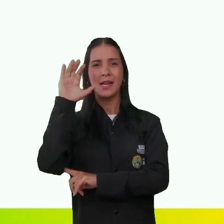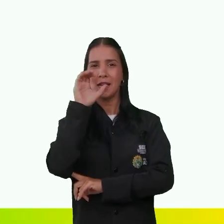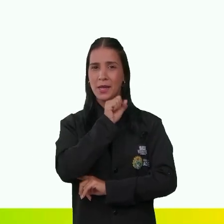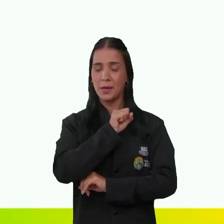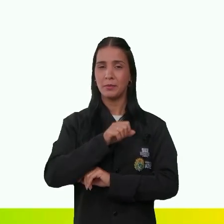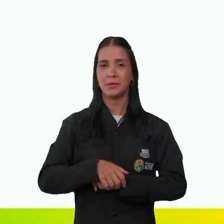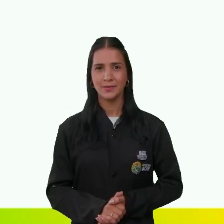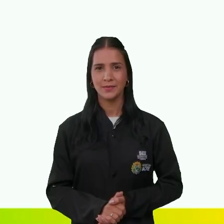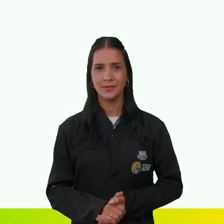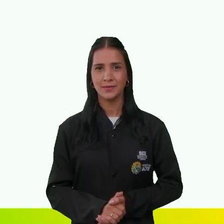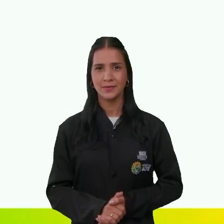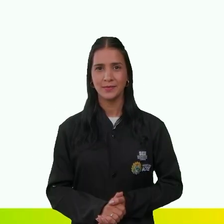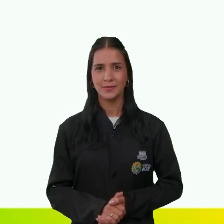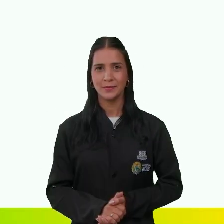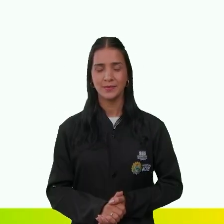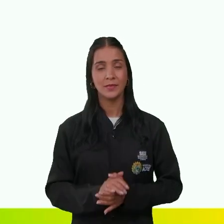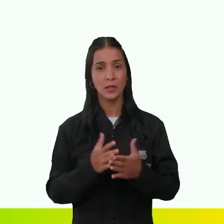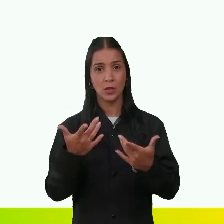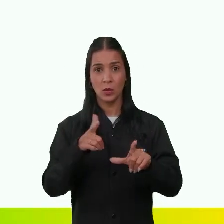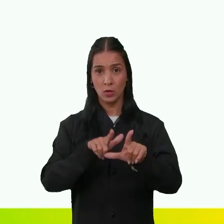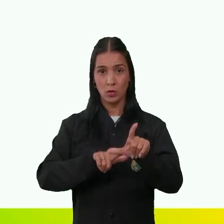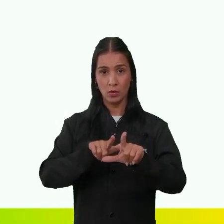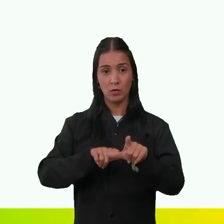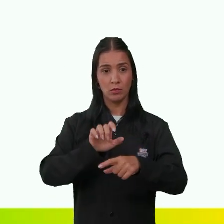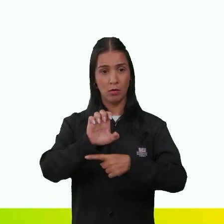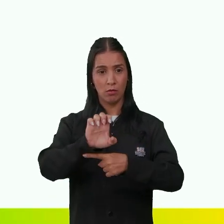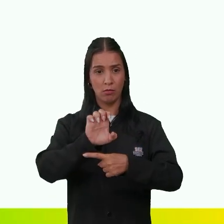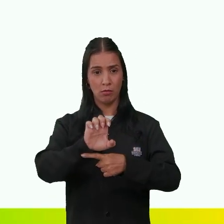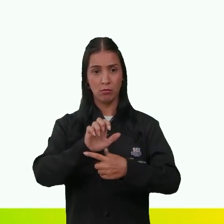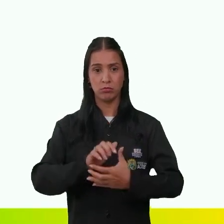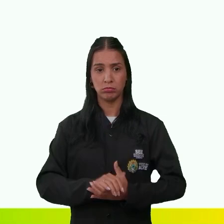você acha? Agora, letra E.